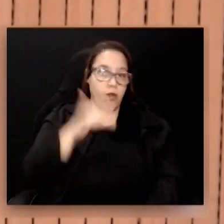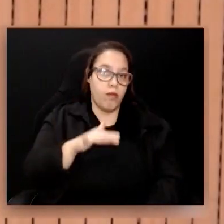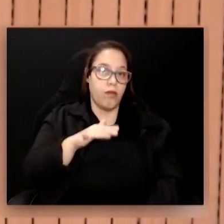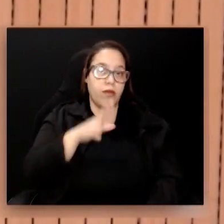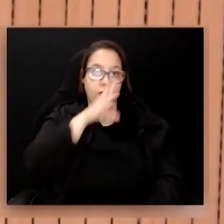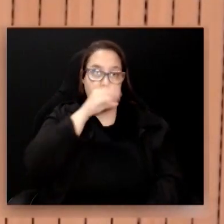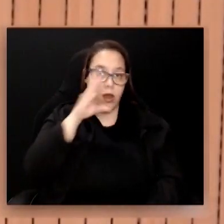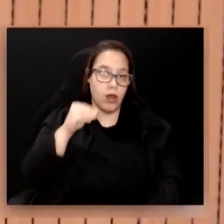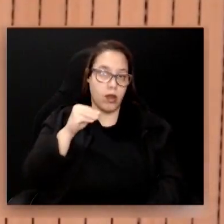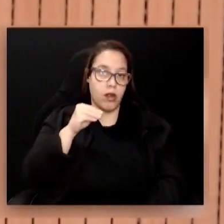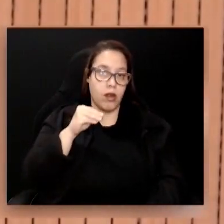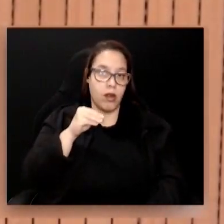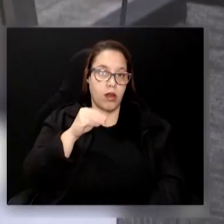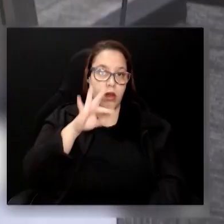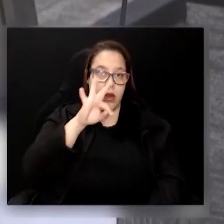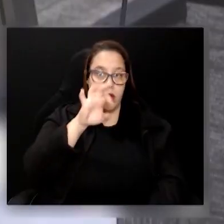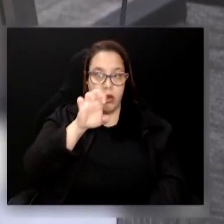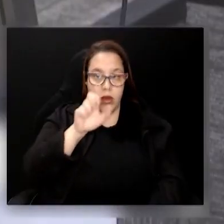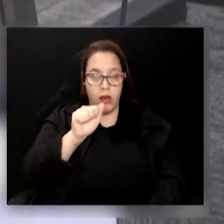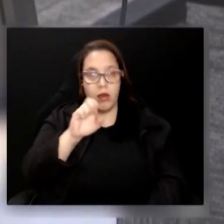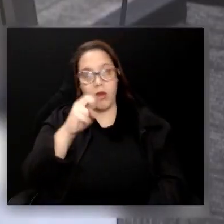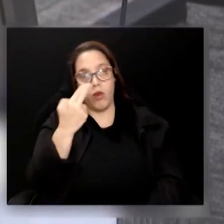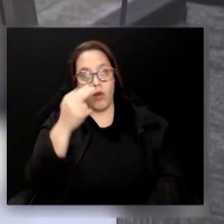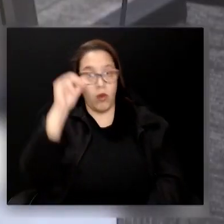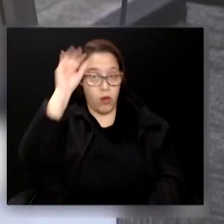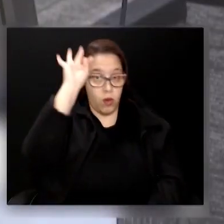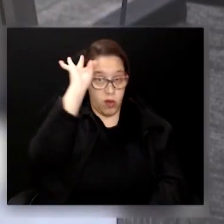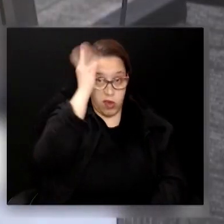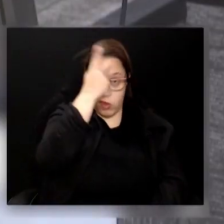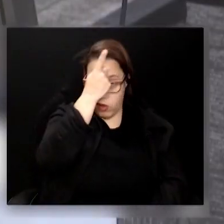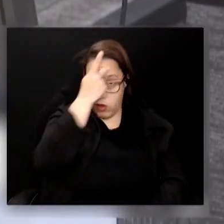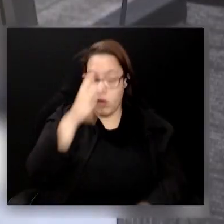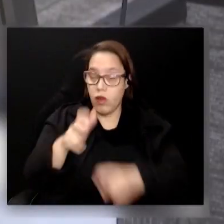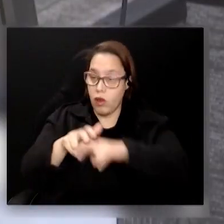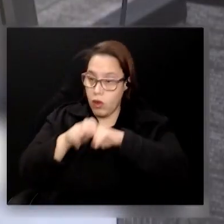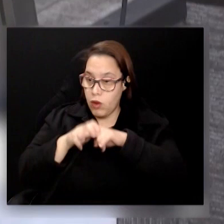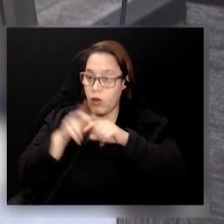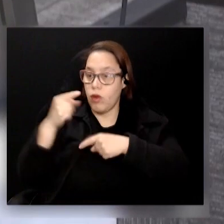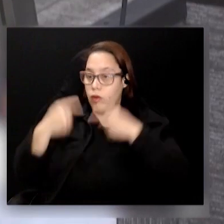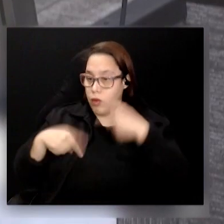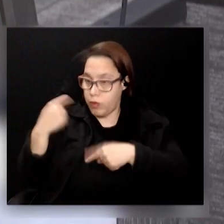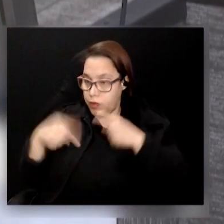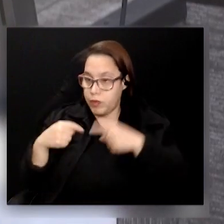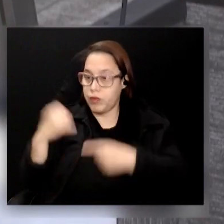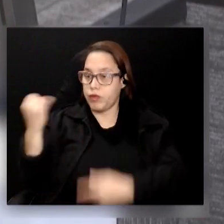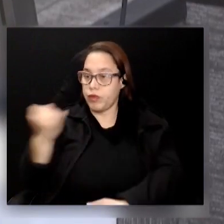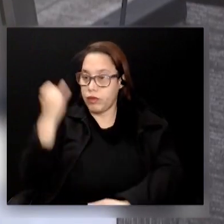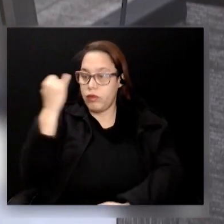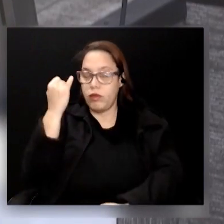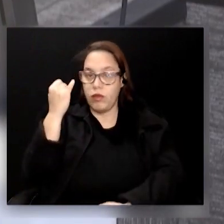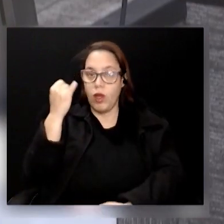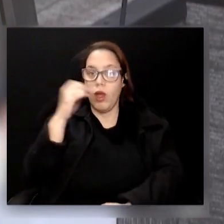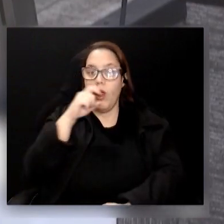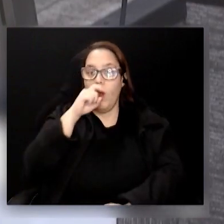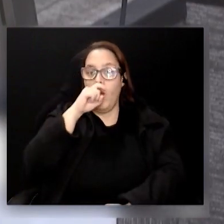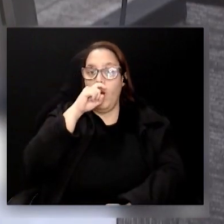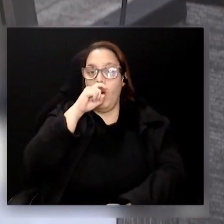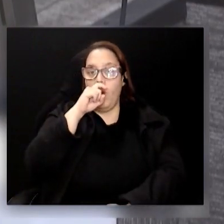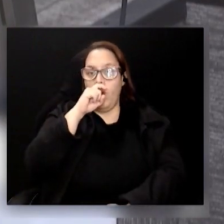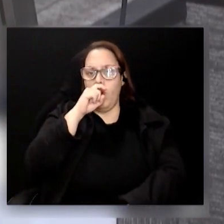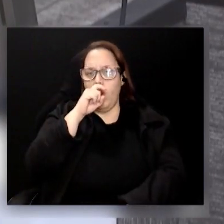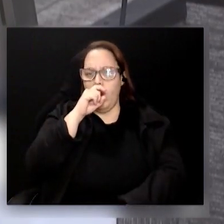com TEA ou TDAH. Por isso que eu quis trazer esse debate, a importância da alimentação saudável, de